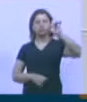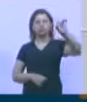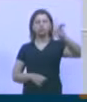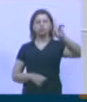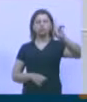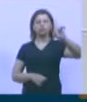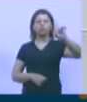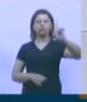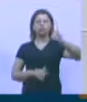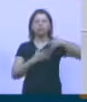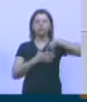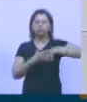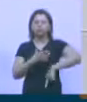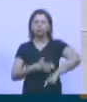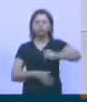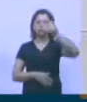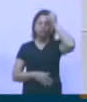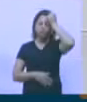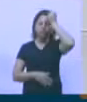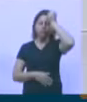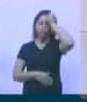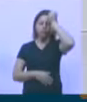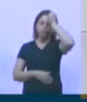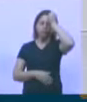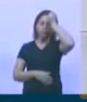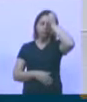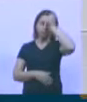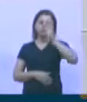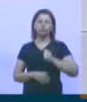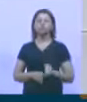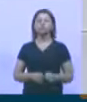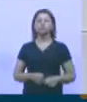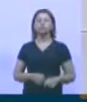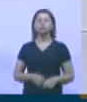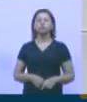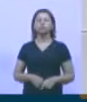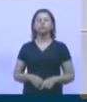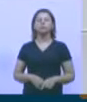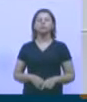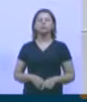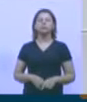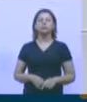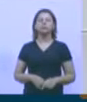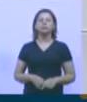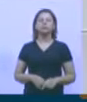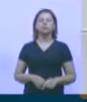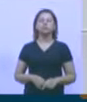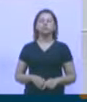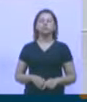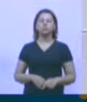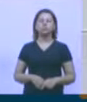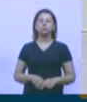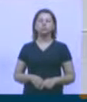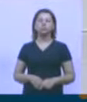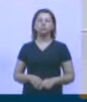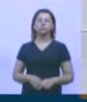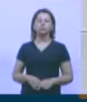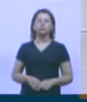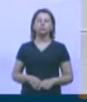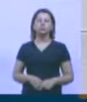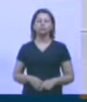em profundo arrependimento. Manifested in making a good, sincere